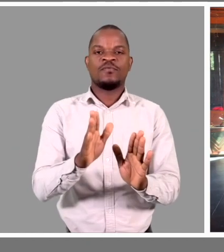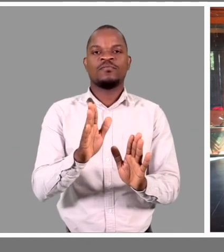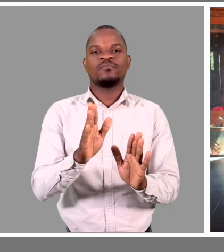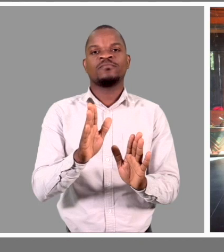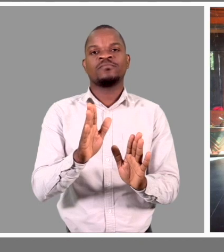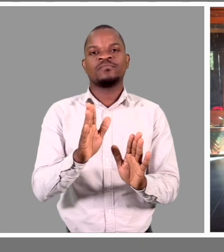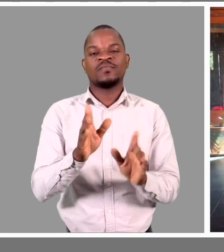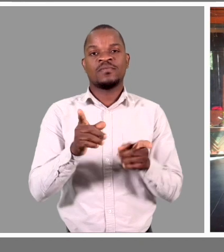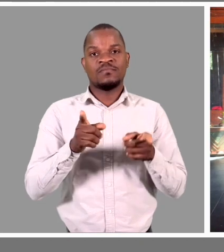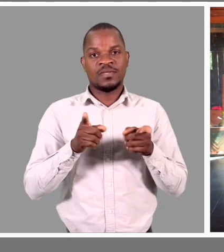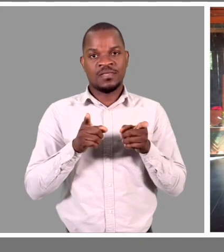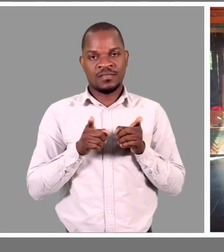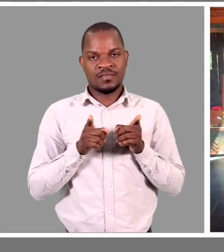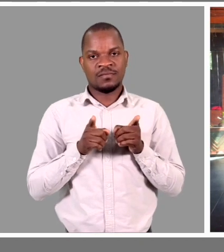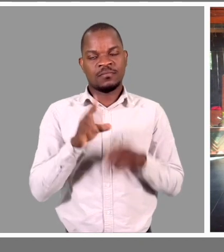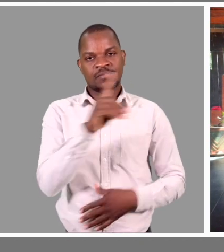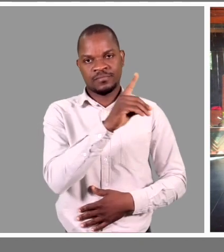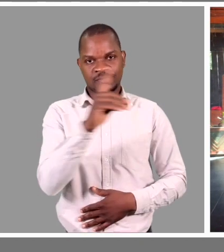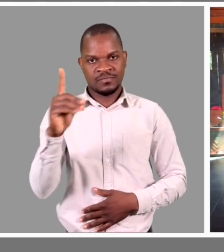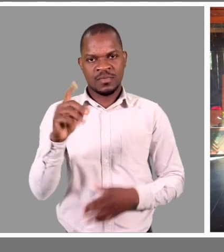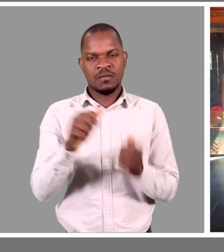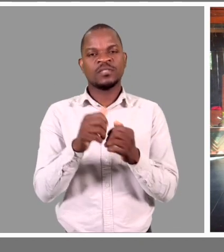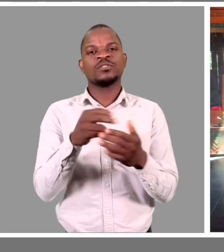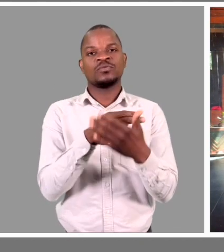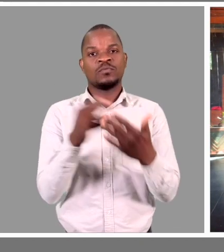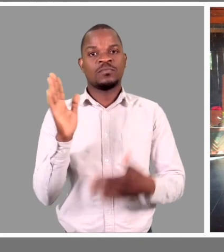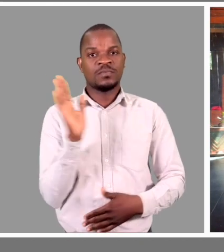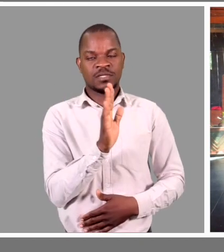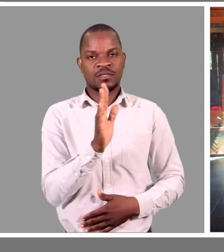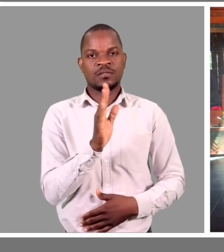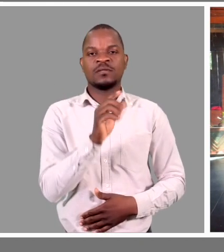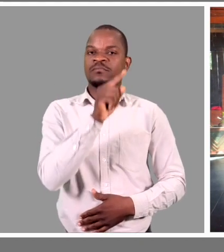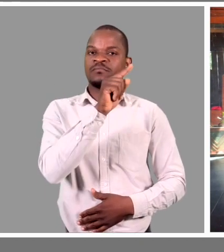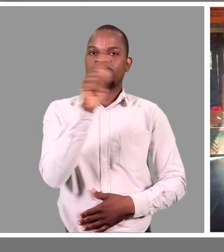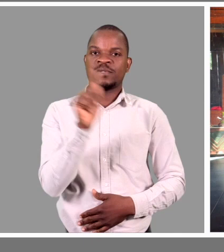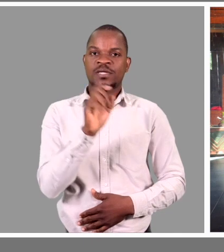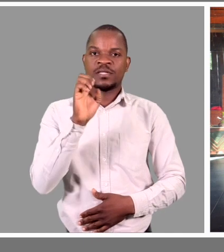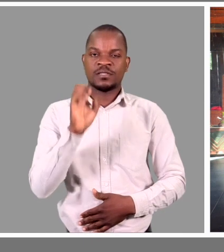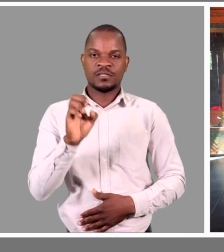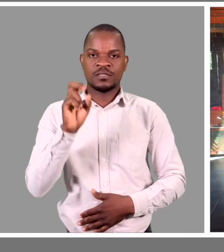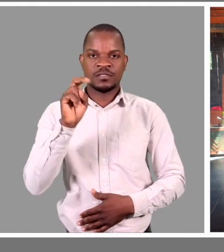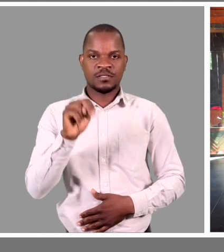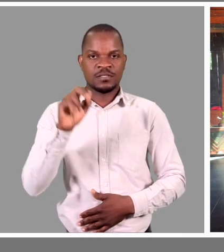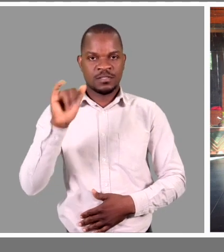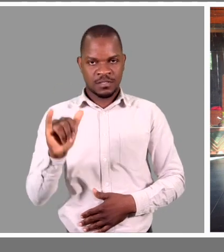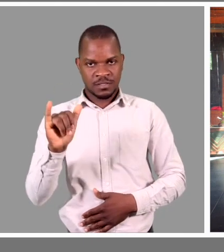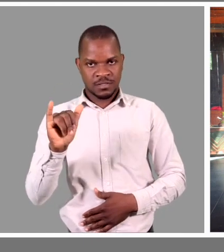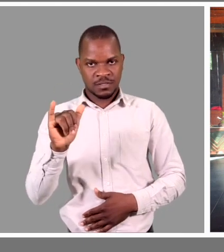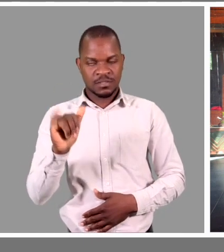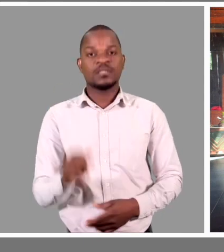deficiência, o nome dela era Zen. No entanto,